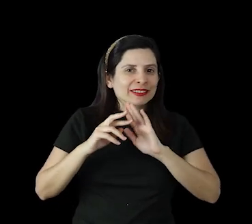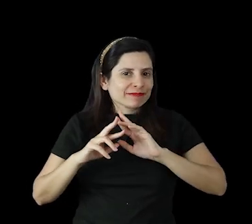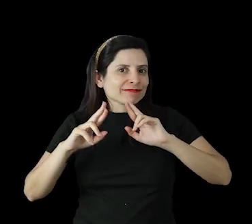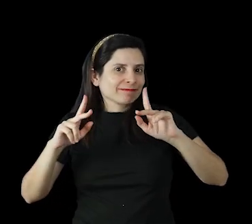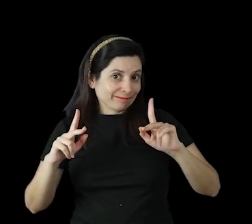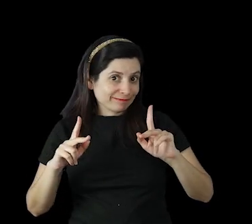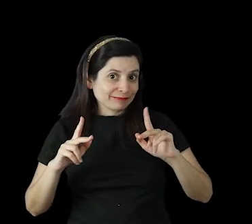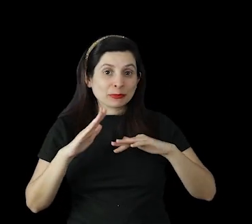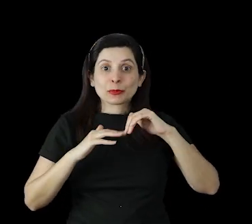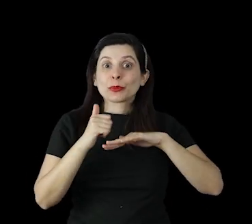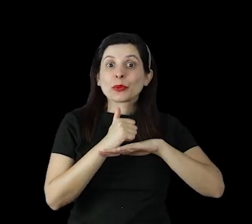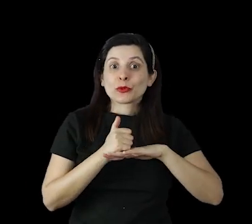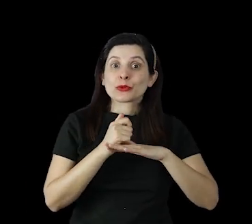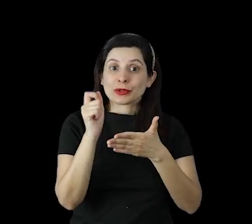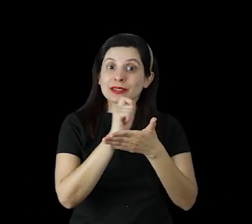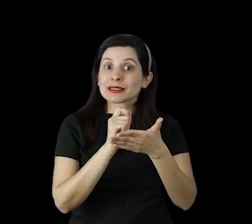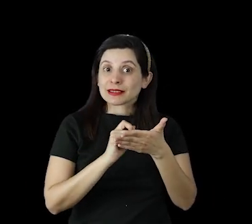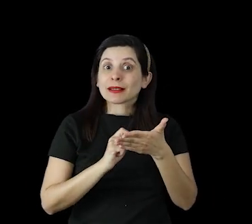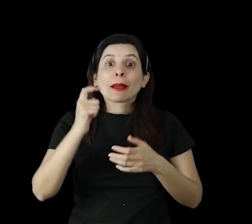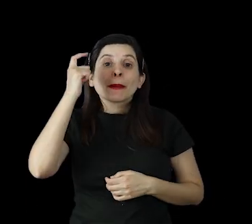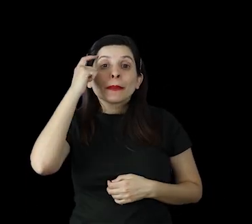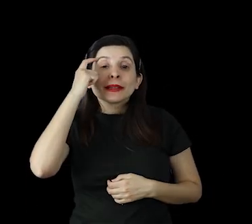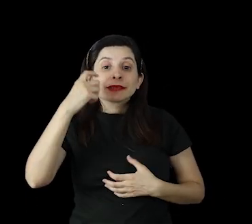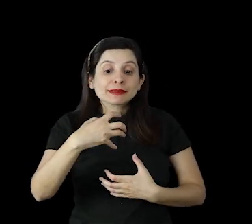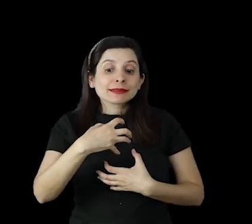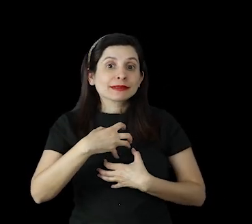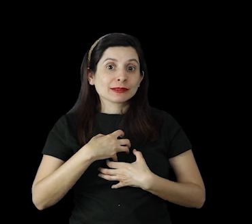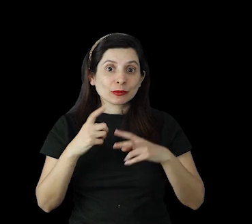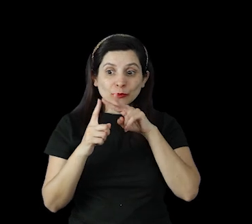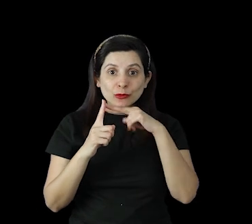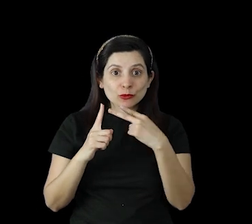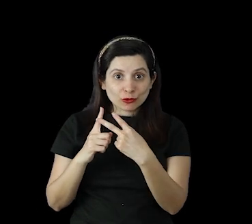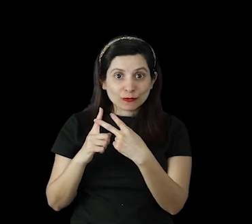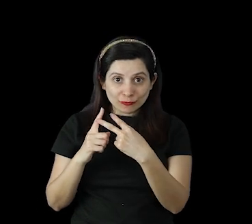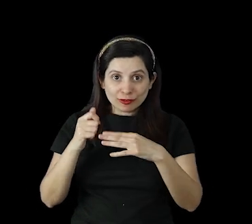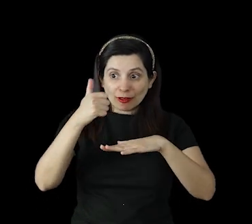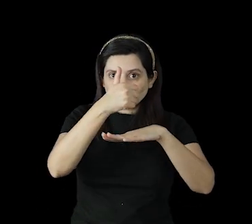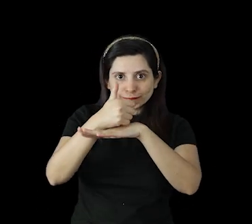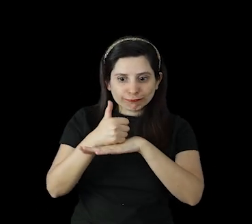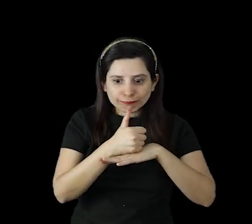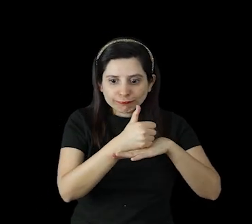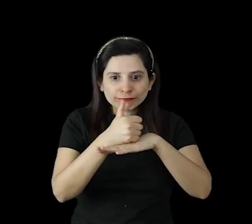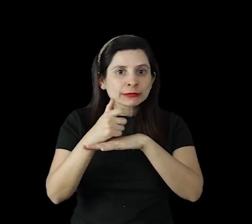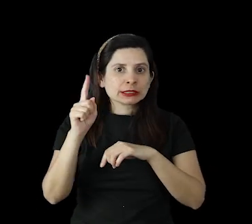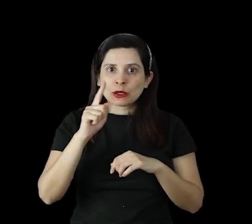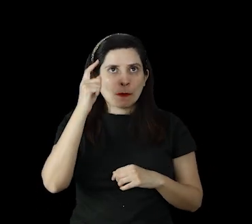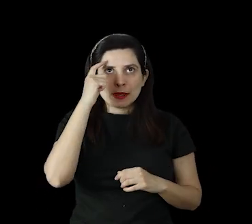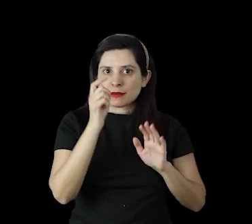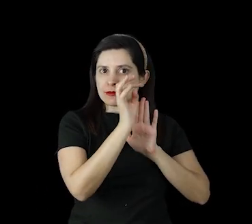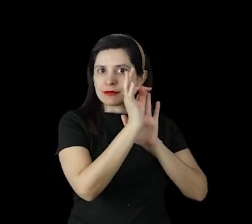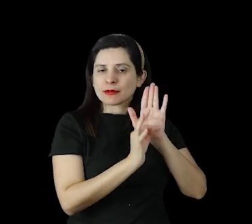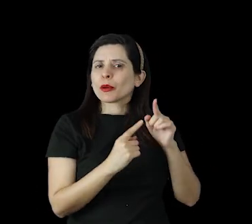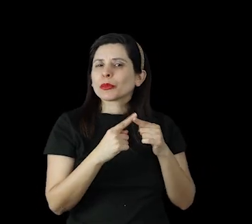roteiristas pensarem nessa sensação, já do ponto de vista da direção, que eu falei ontem, não pensarem no roteiro, porque